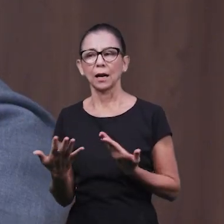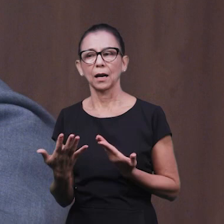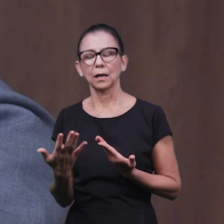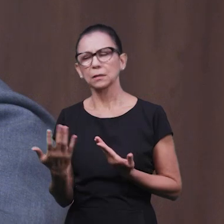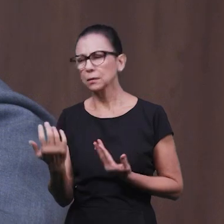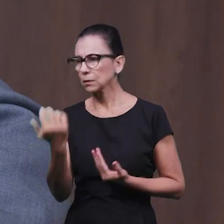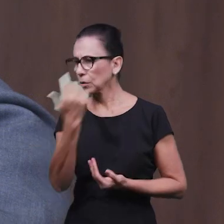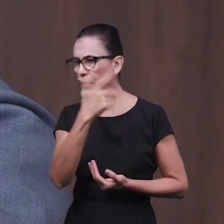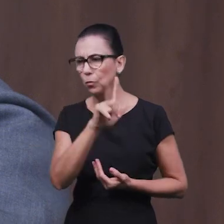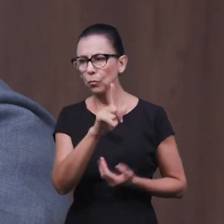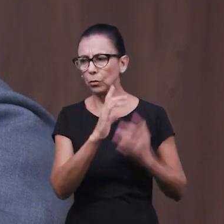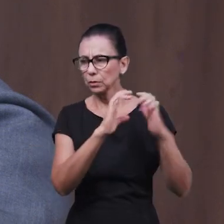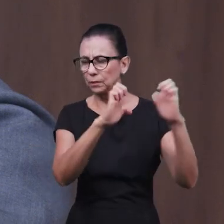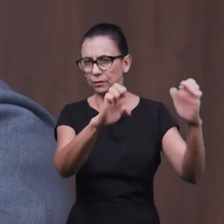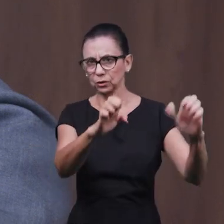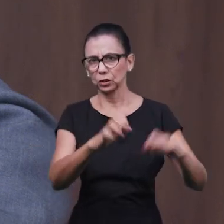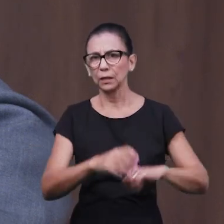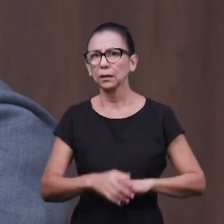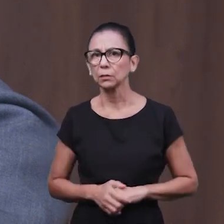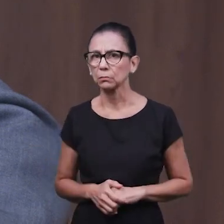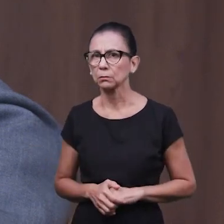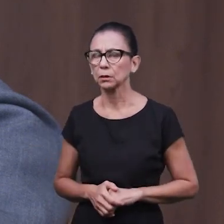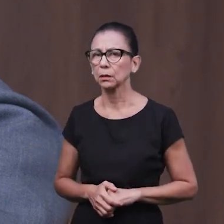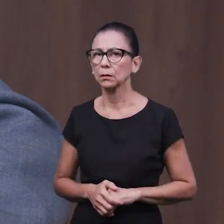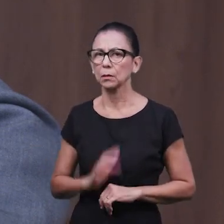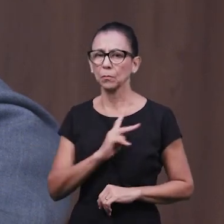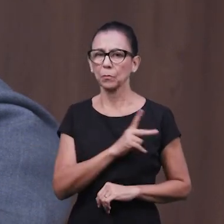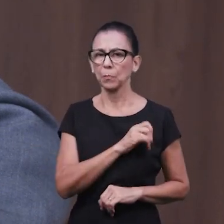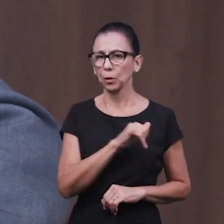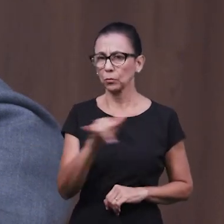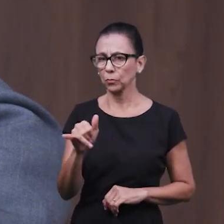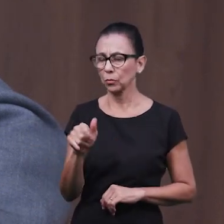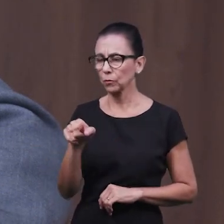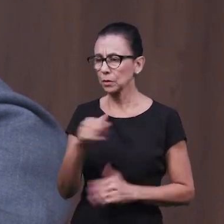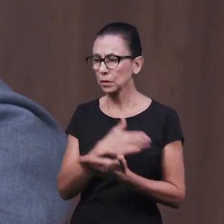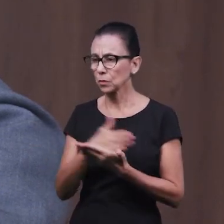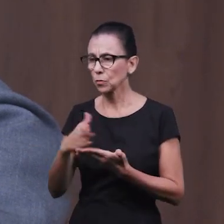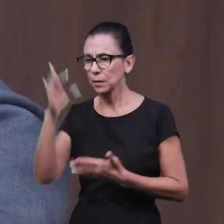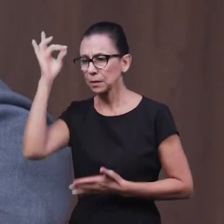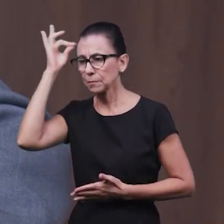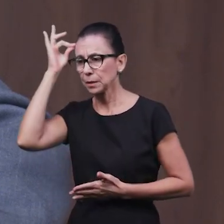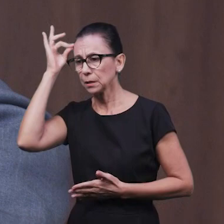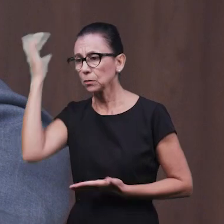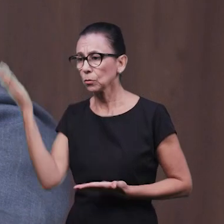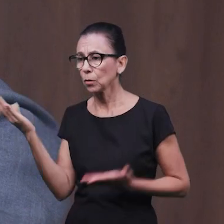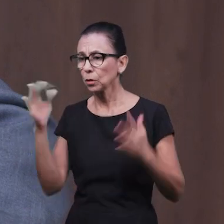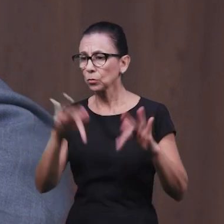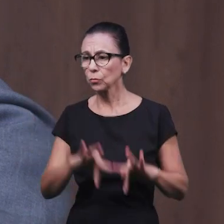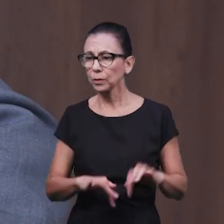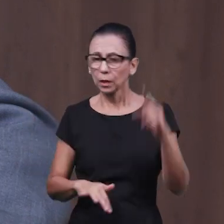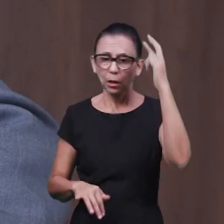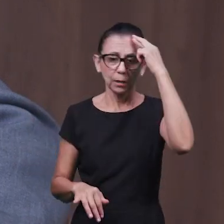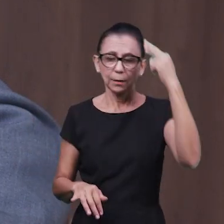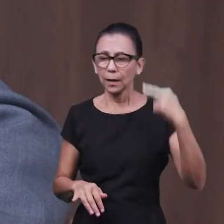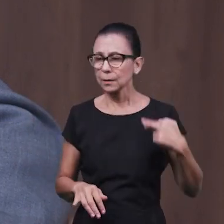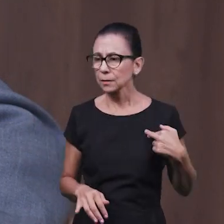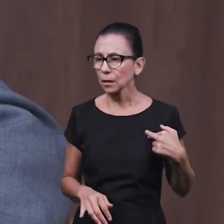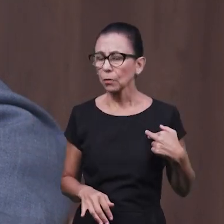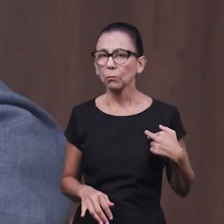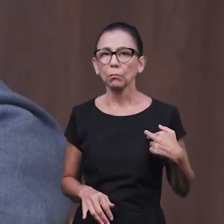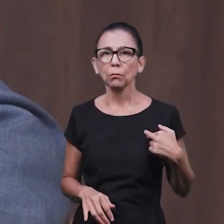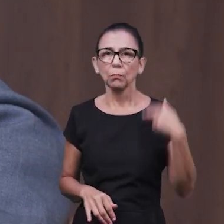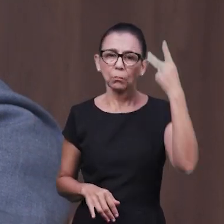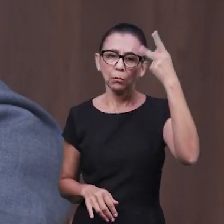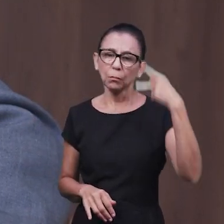evangelho era o evangelho da carne. Paulo chegou a ponto de dizer para eles, vocês começaram no espírito e terminaram na carne. Então que outro evangelho